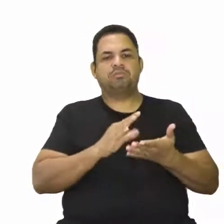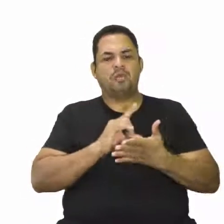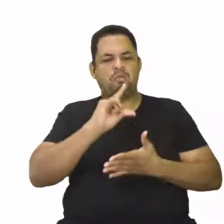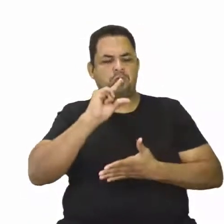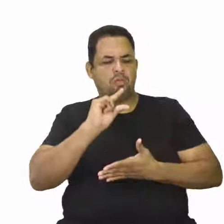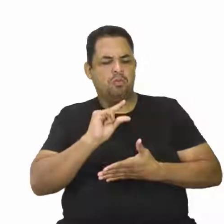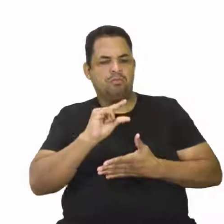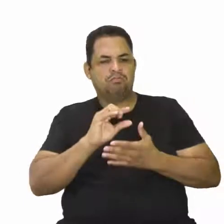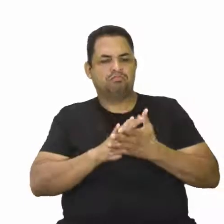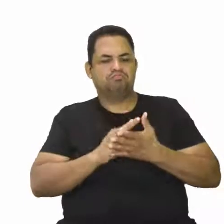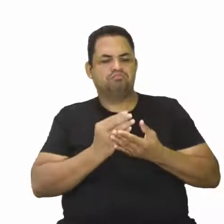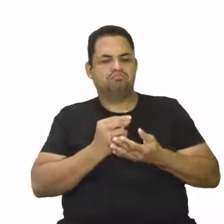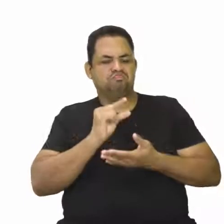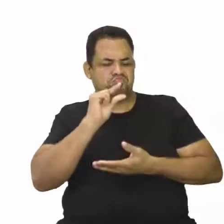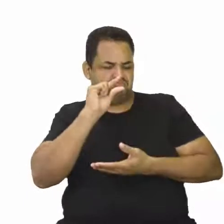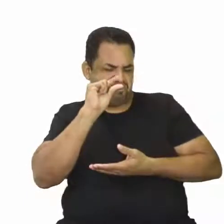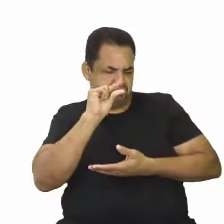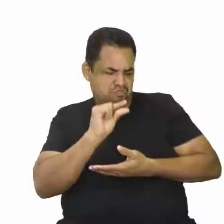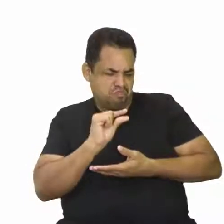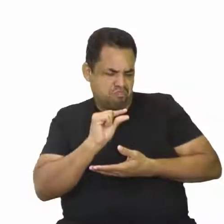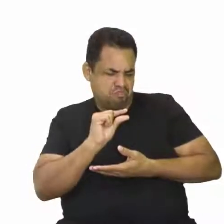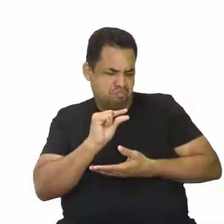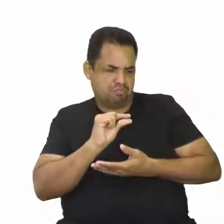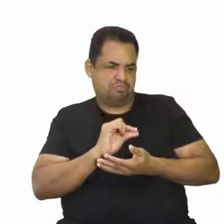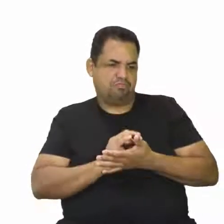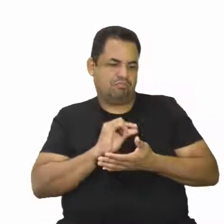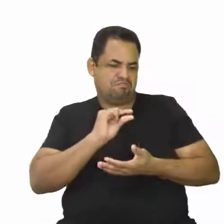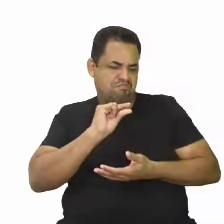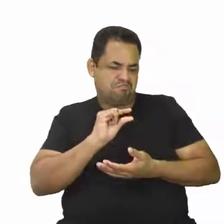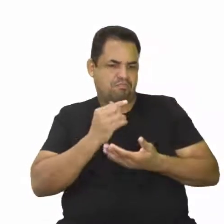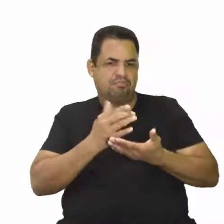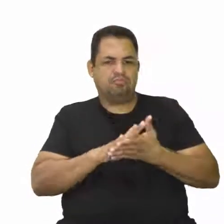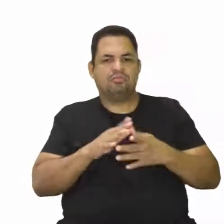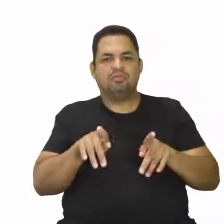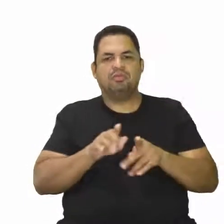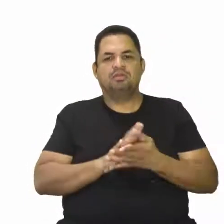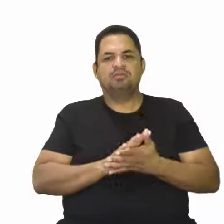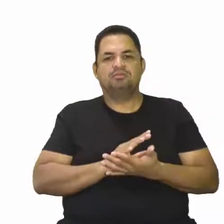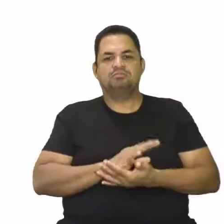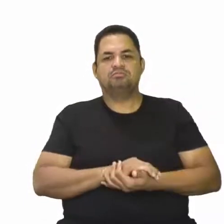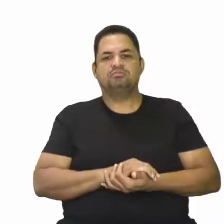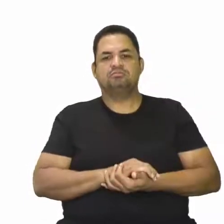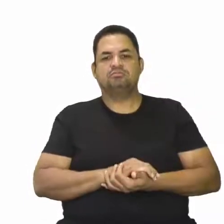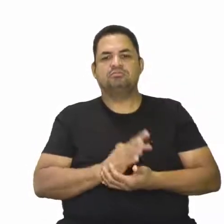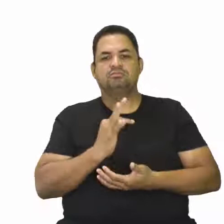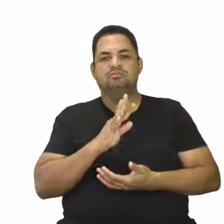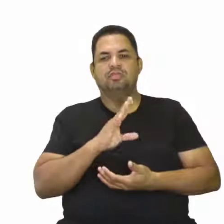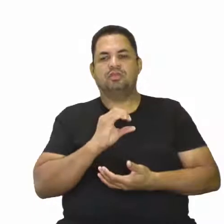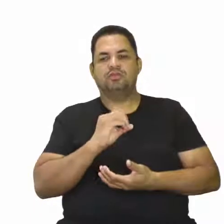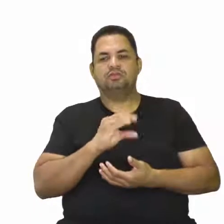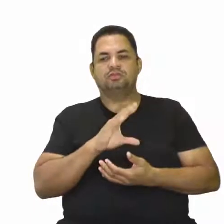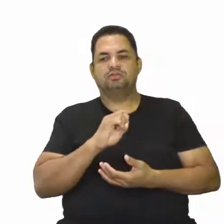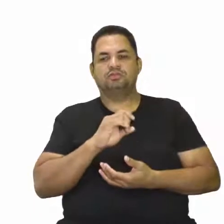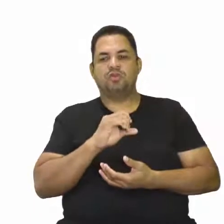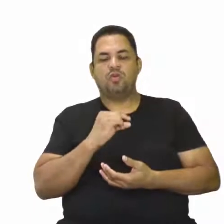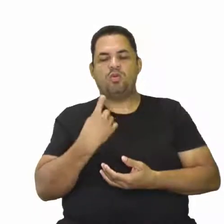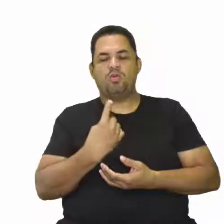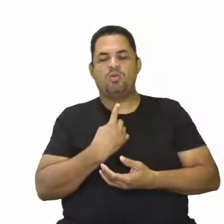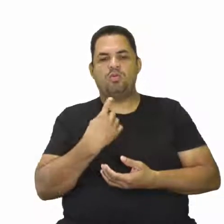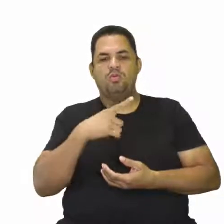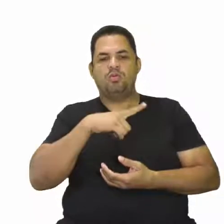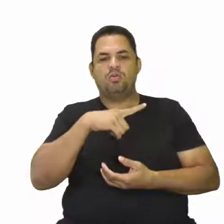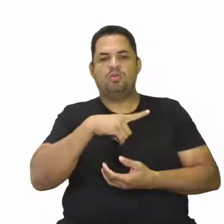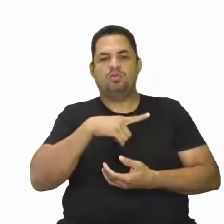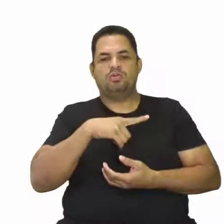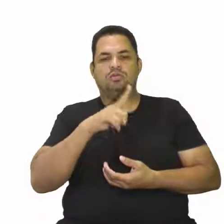menos, muito pouco, muito mais e tão só. Então, observem que aqui nós